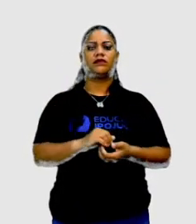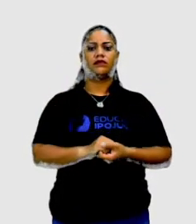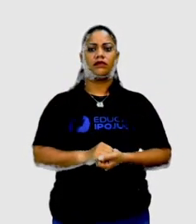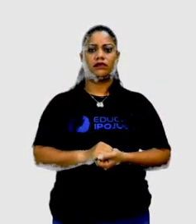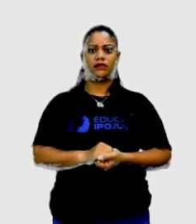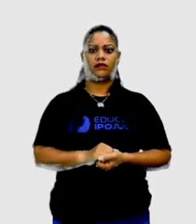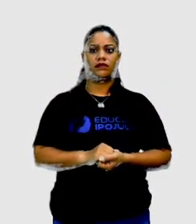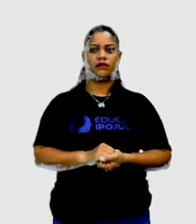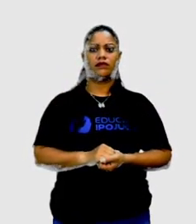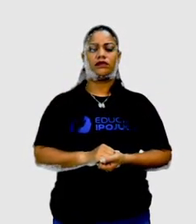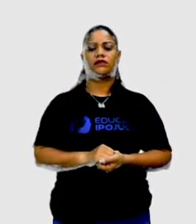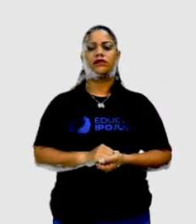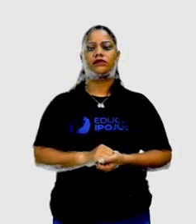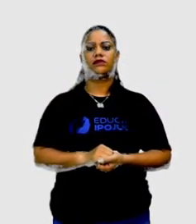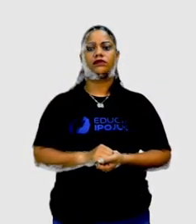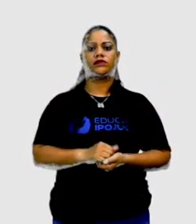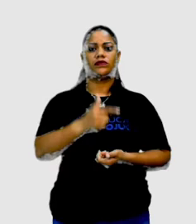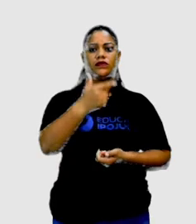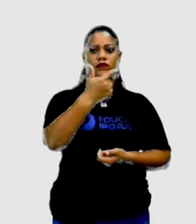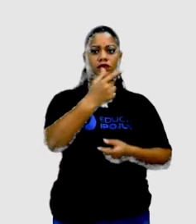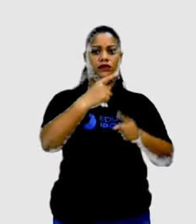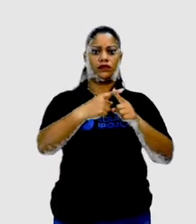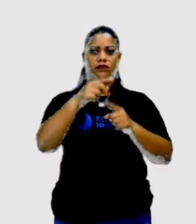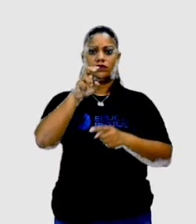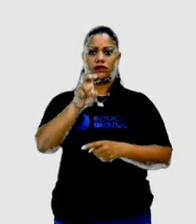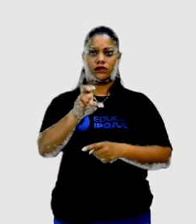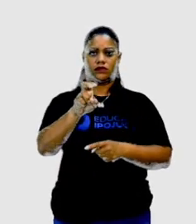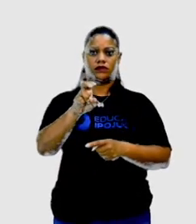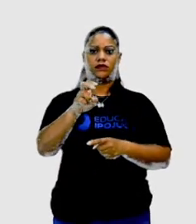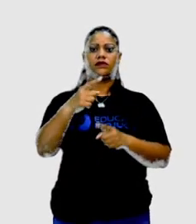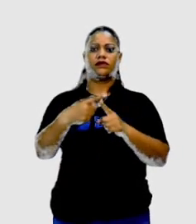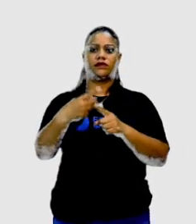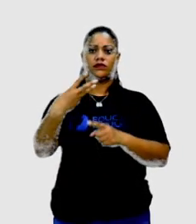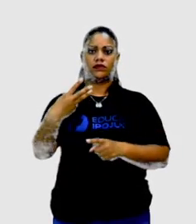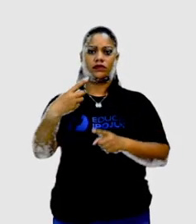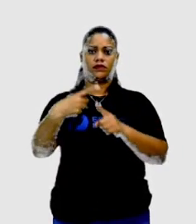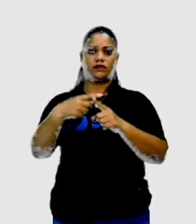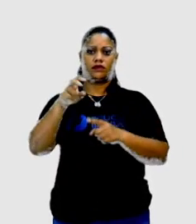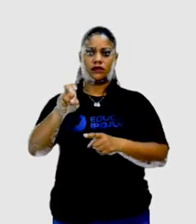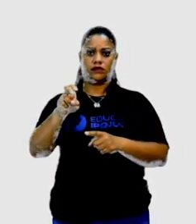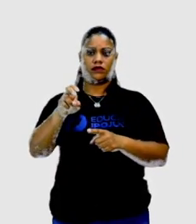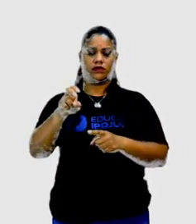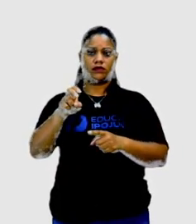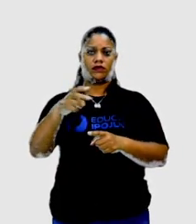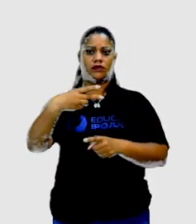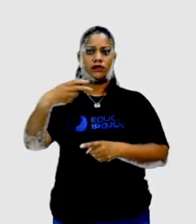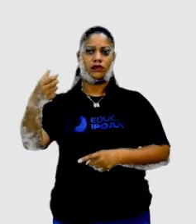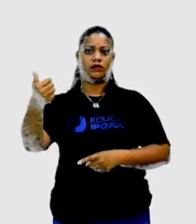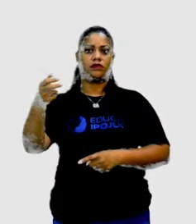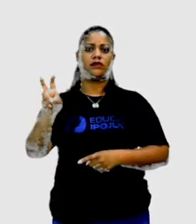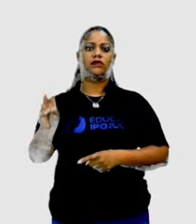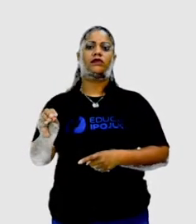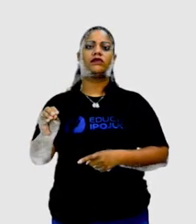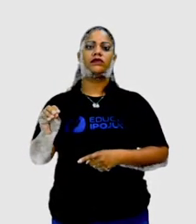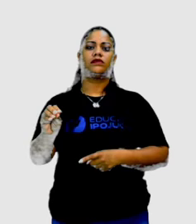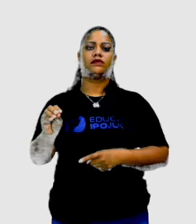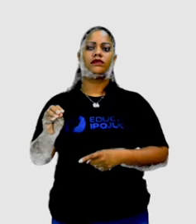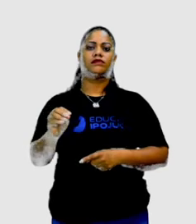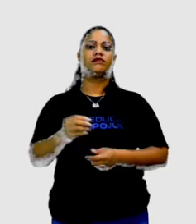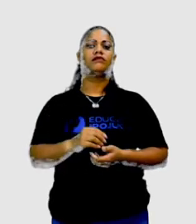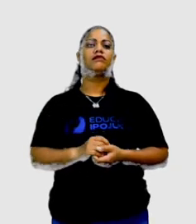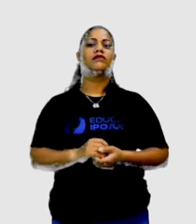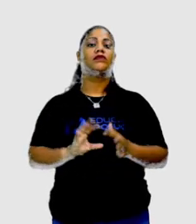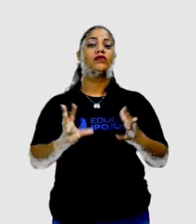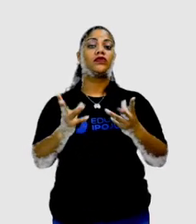com 3 e com 5. 2 vezes 5 vezes 3 vezes 5 vai dar 150. Eu quero saber todos